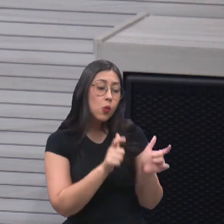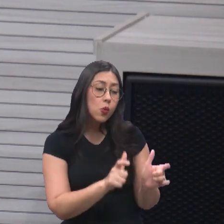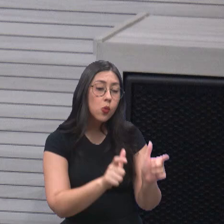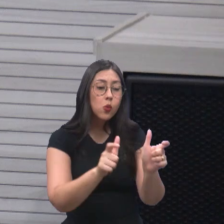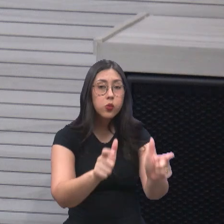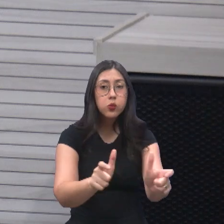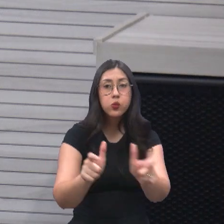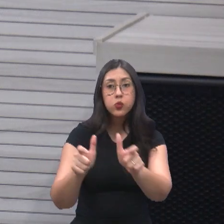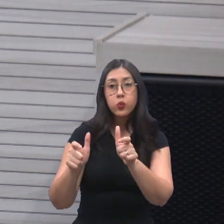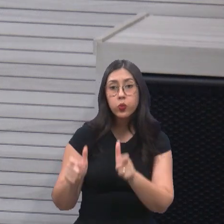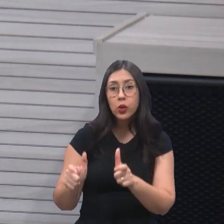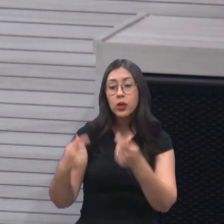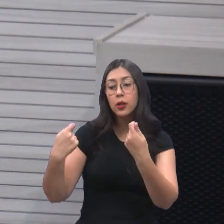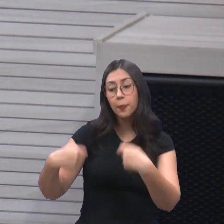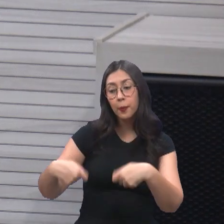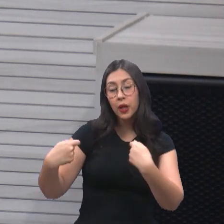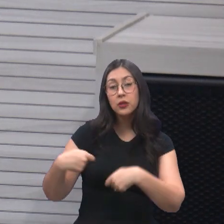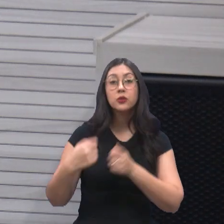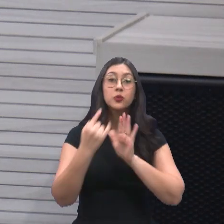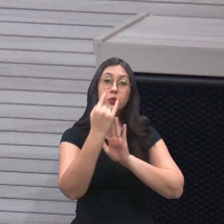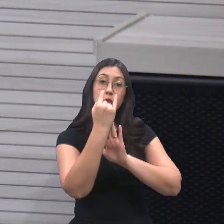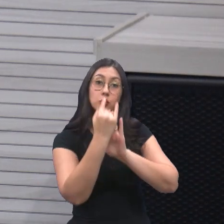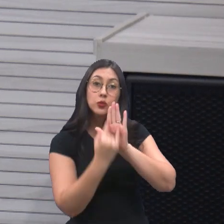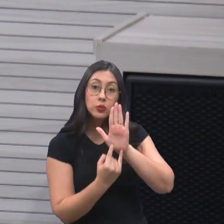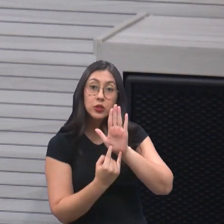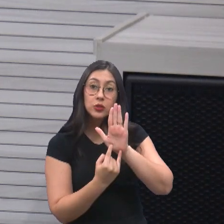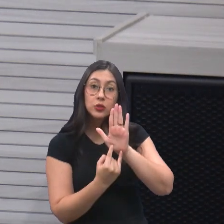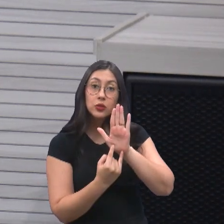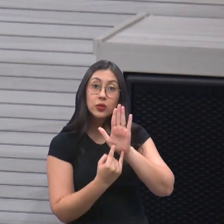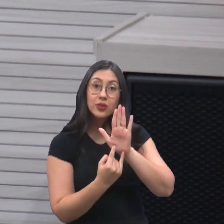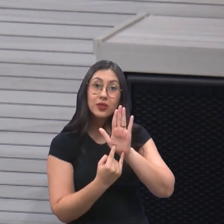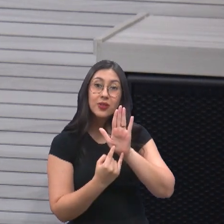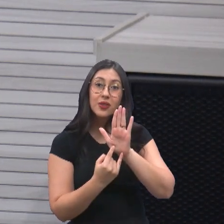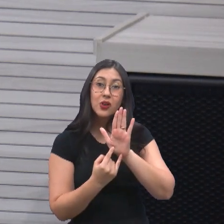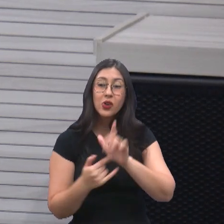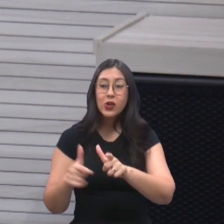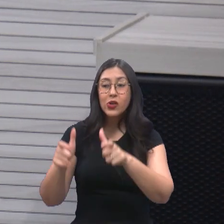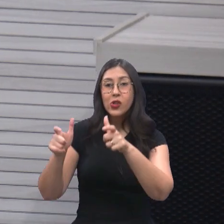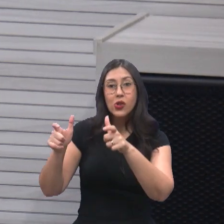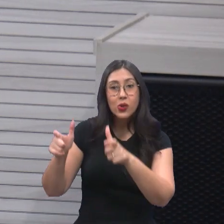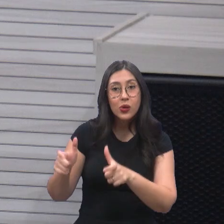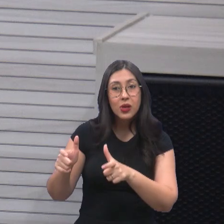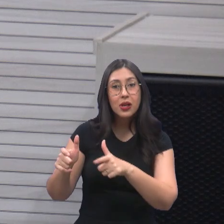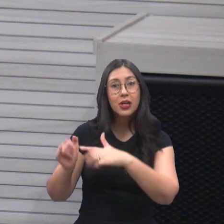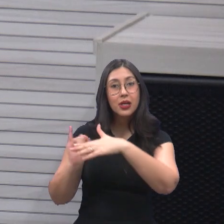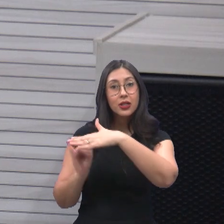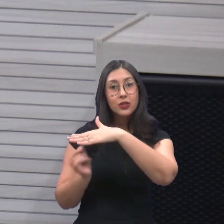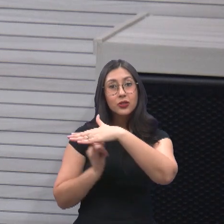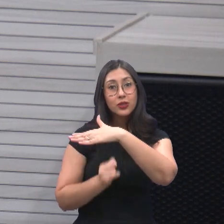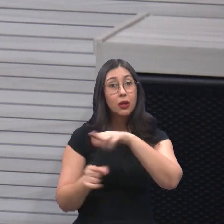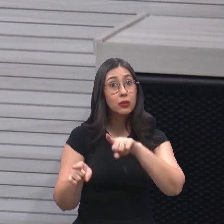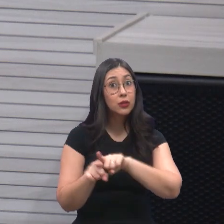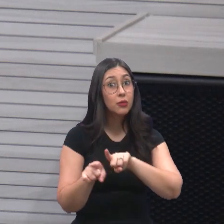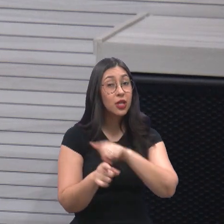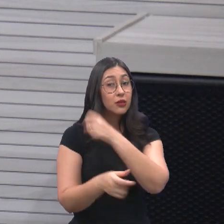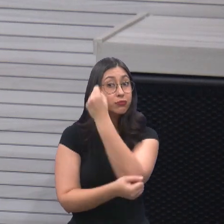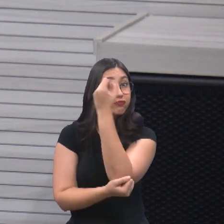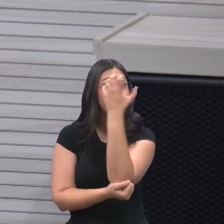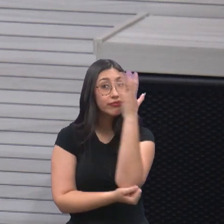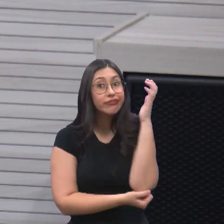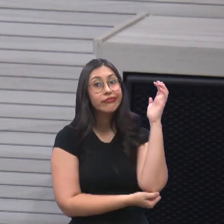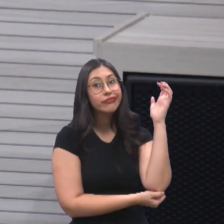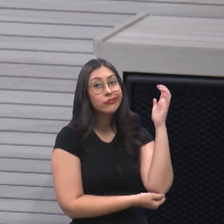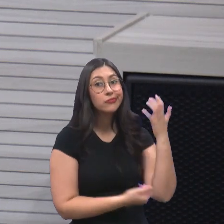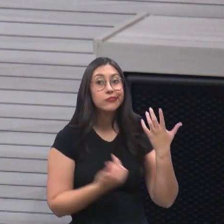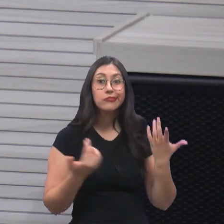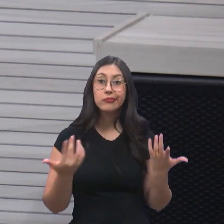que precisam ser regularizadas, estão em áreas institucionais e áreas verdes, tá? Então, o